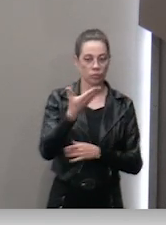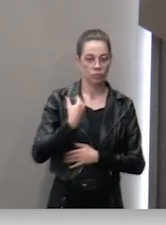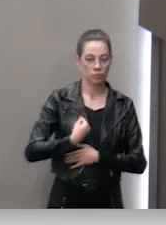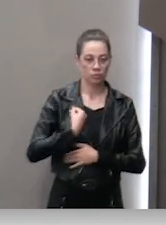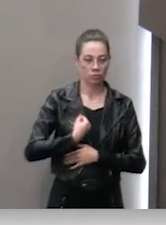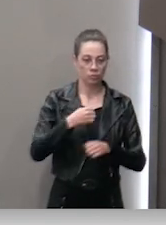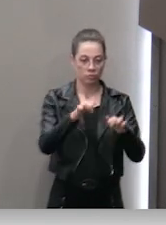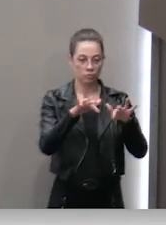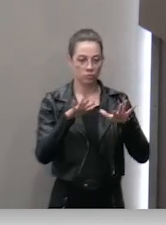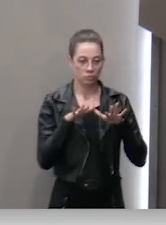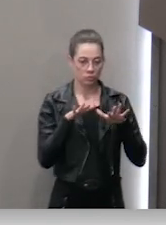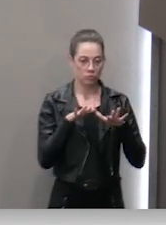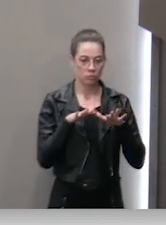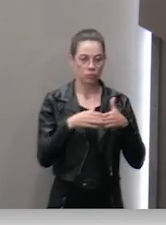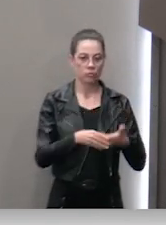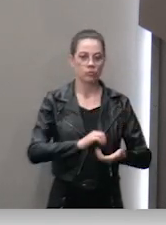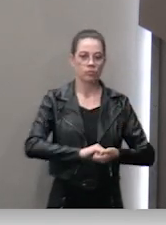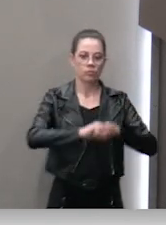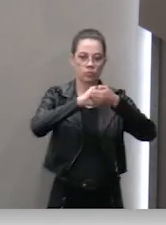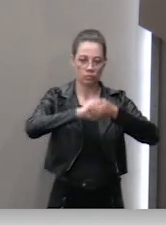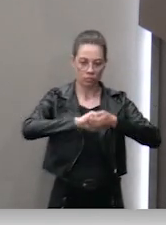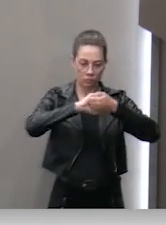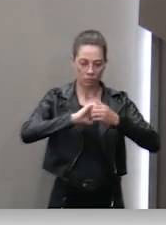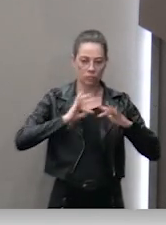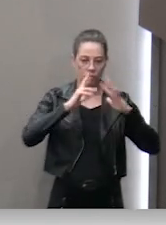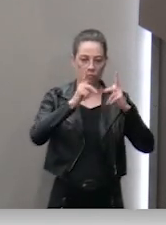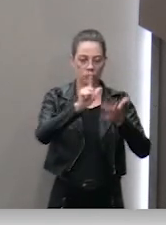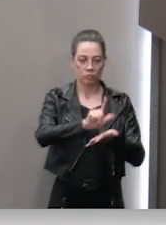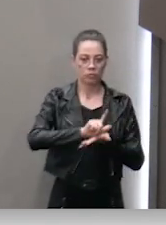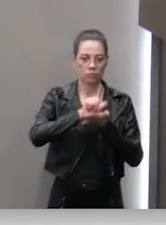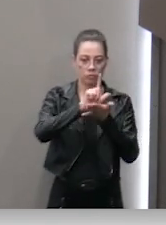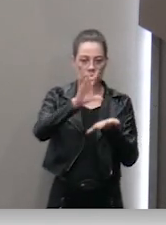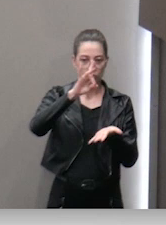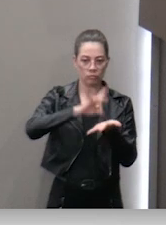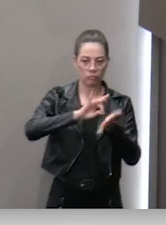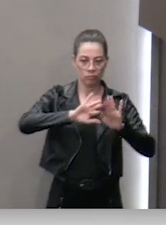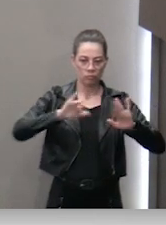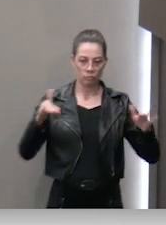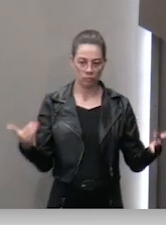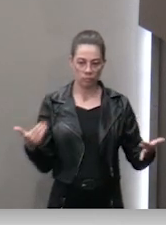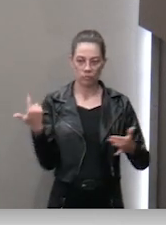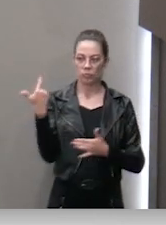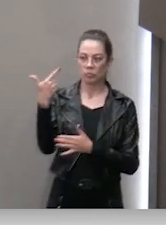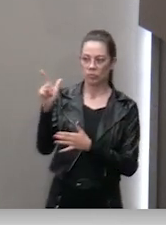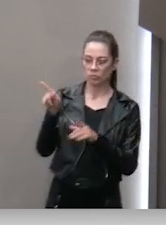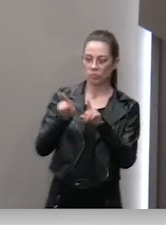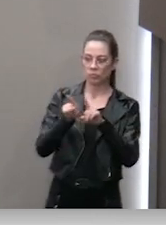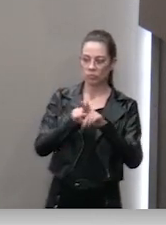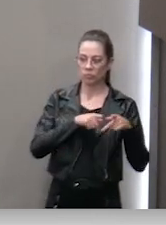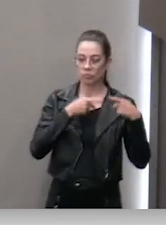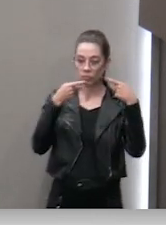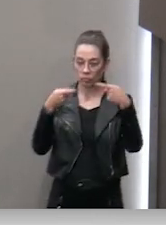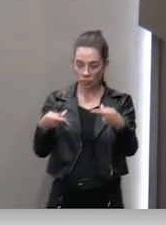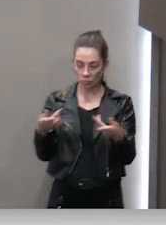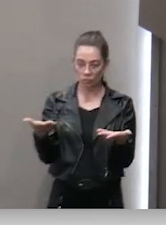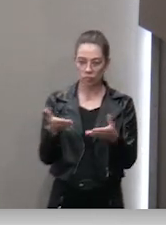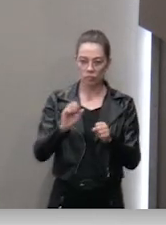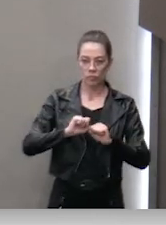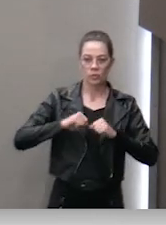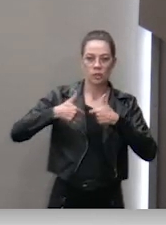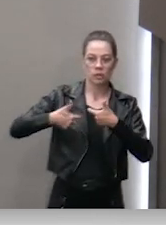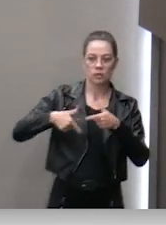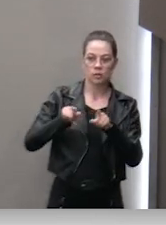sessão solene. Cumprimento as autoridades que integram a mesa oficial e as demais que nos visitam. Neste